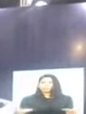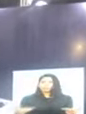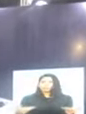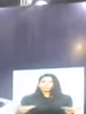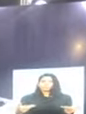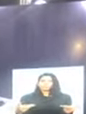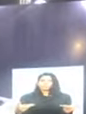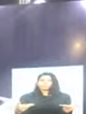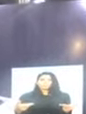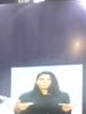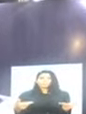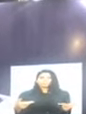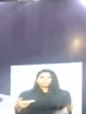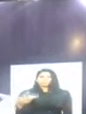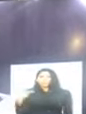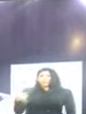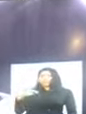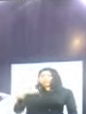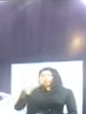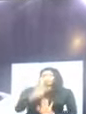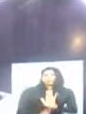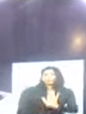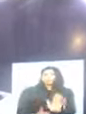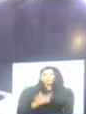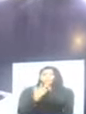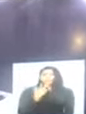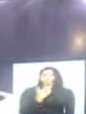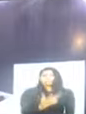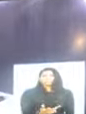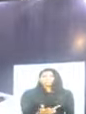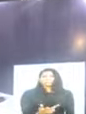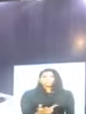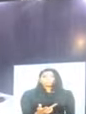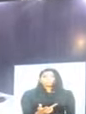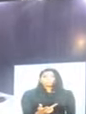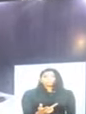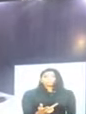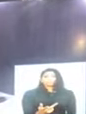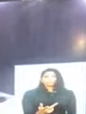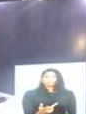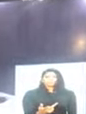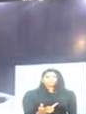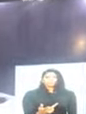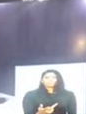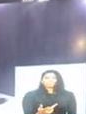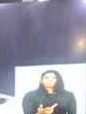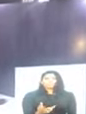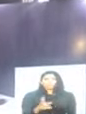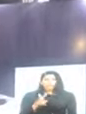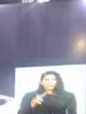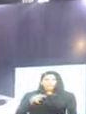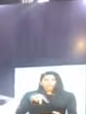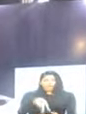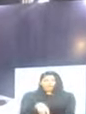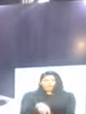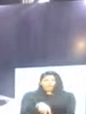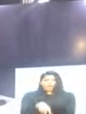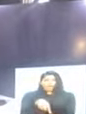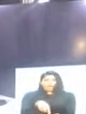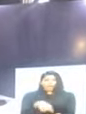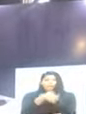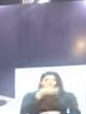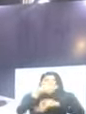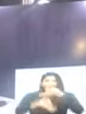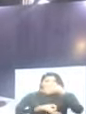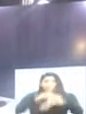o direito legítimo e sagrado no altar da democracia, do Estado Democrático do